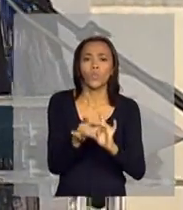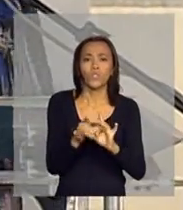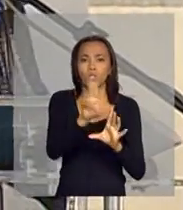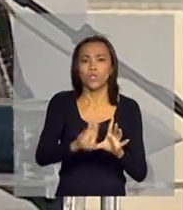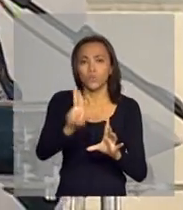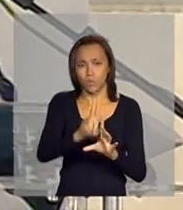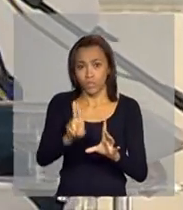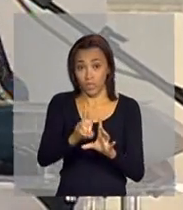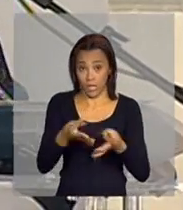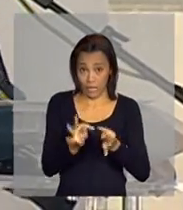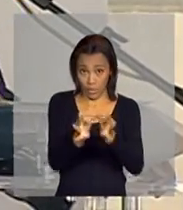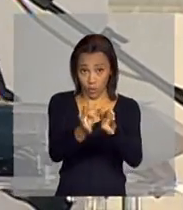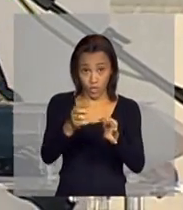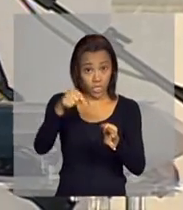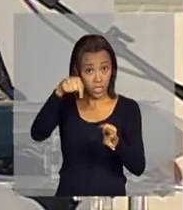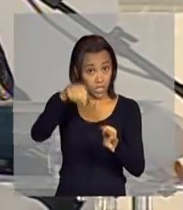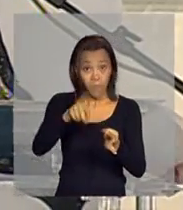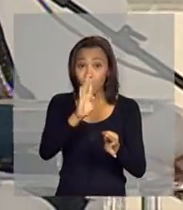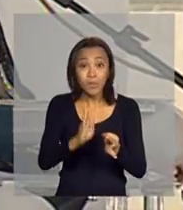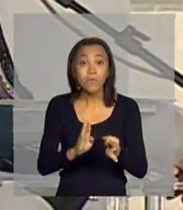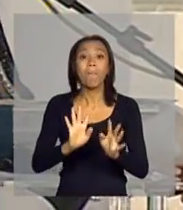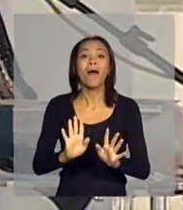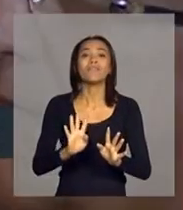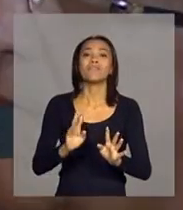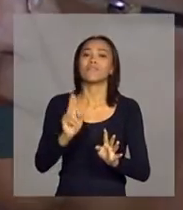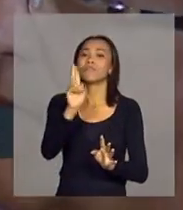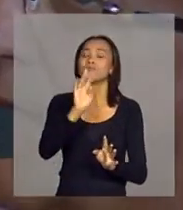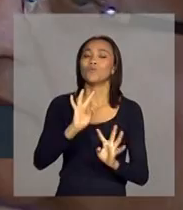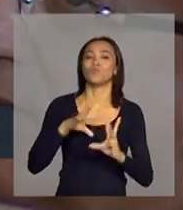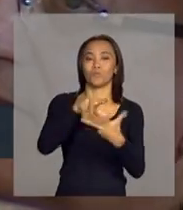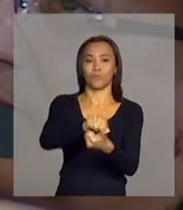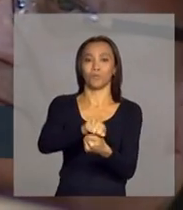mundo. Não aqui no Brasil, no mundo.